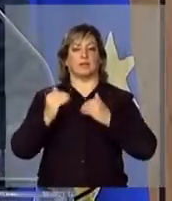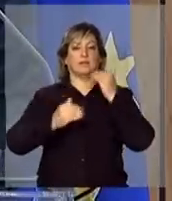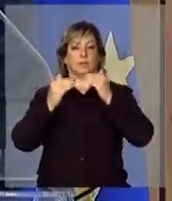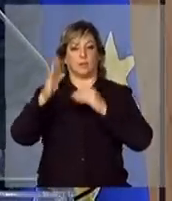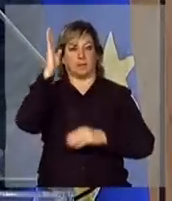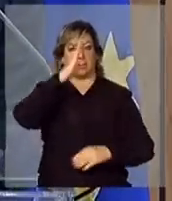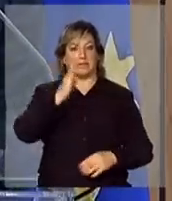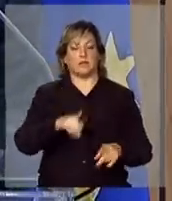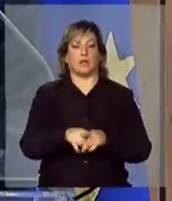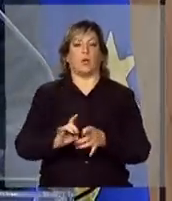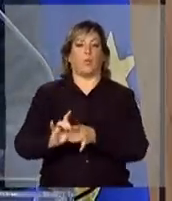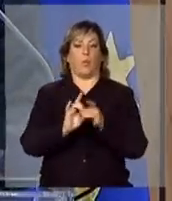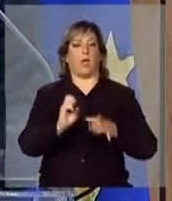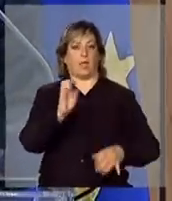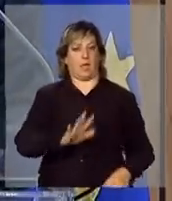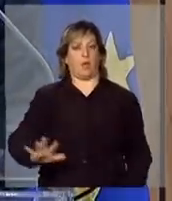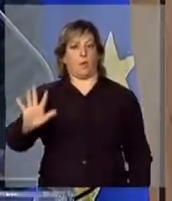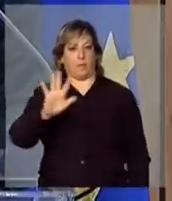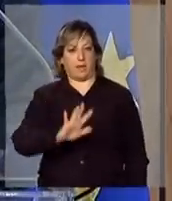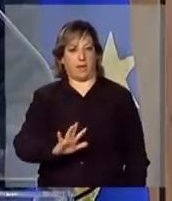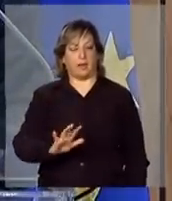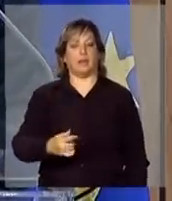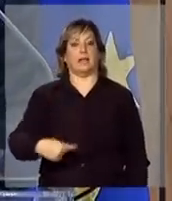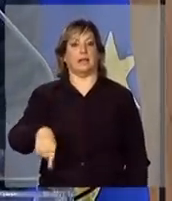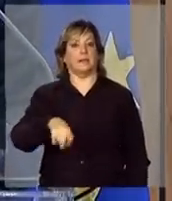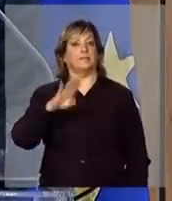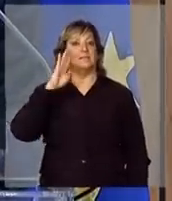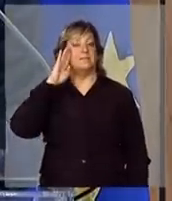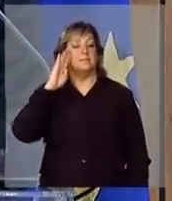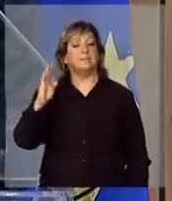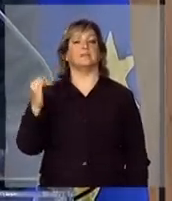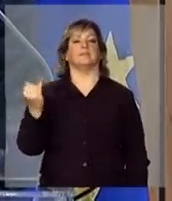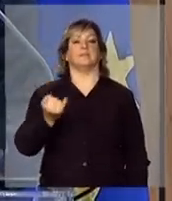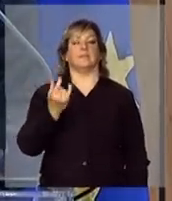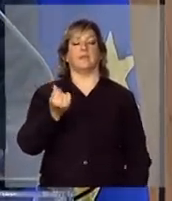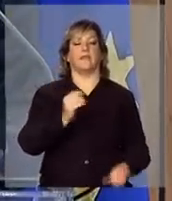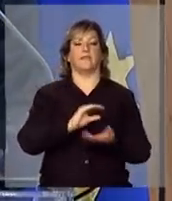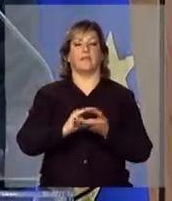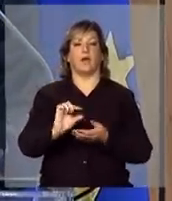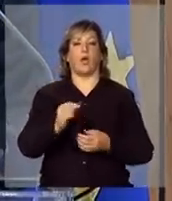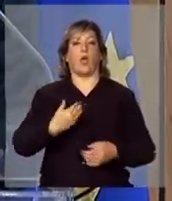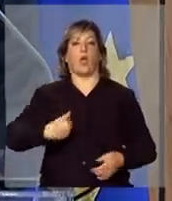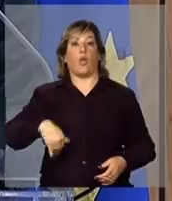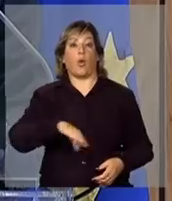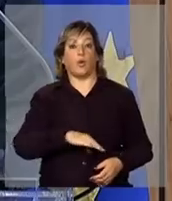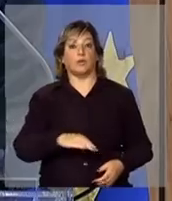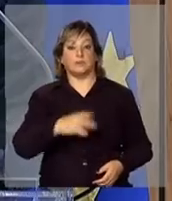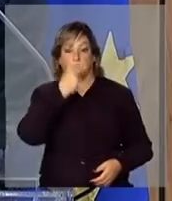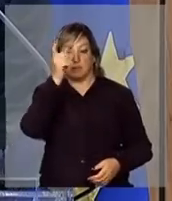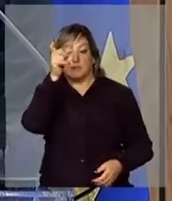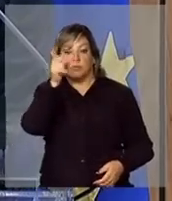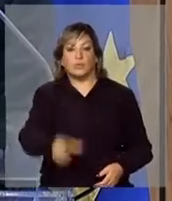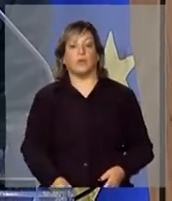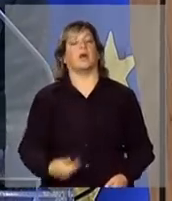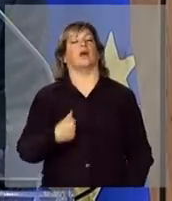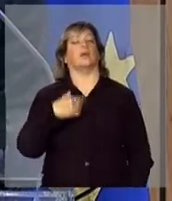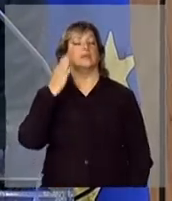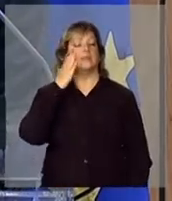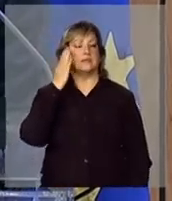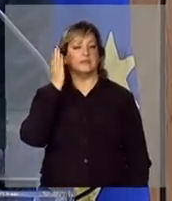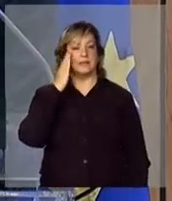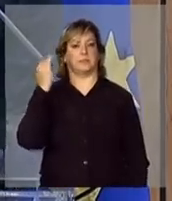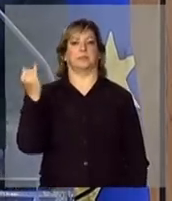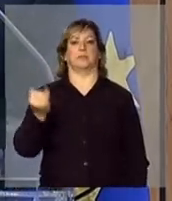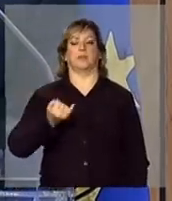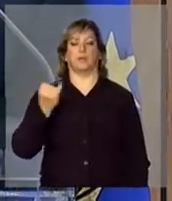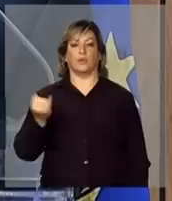do Brasil e da União Europeia. São fundamentais para investirmos no nosso capital humano. Sei muito bem qual é o